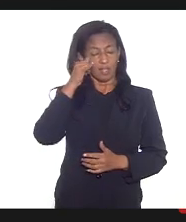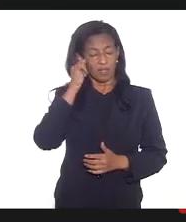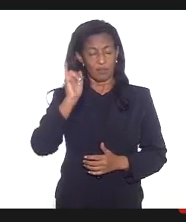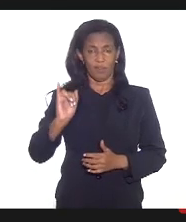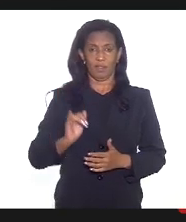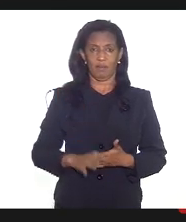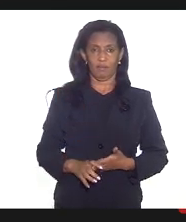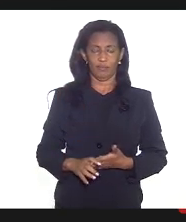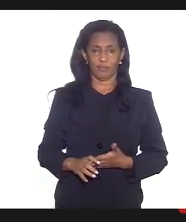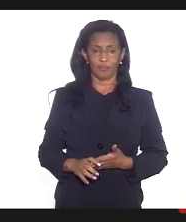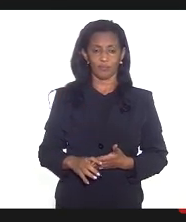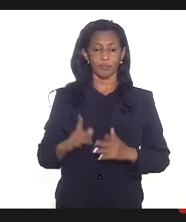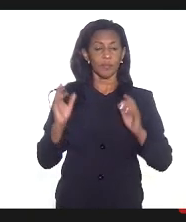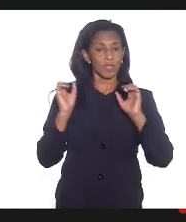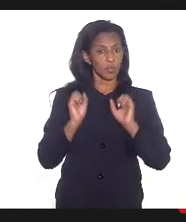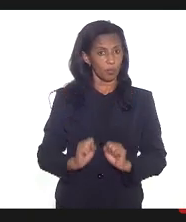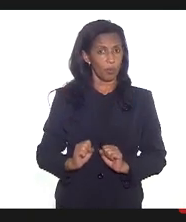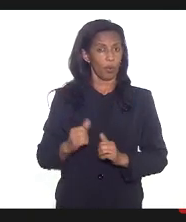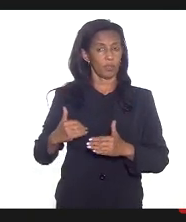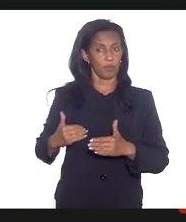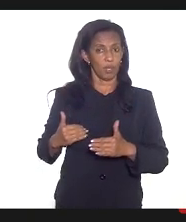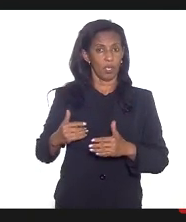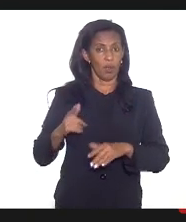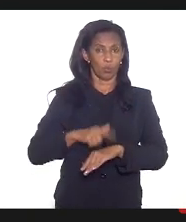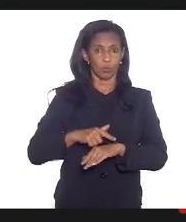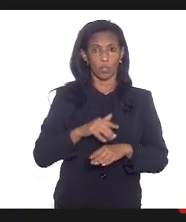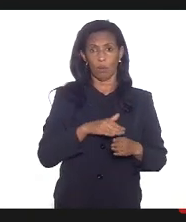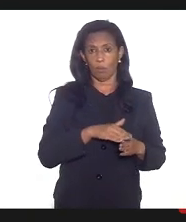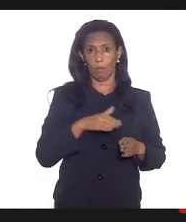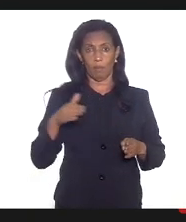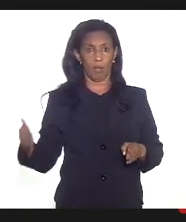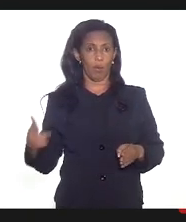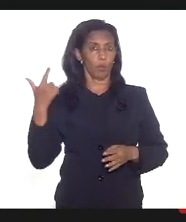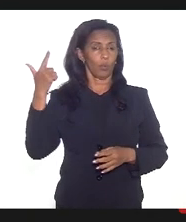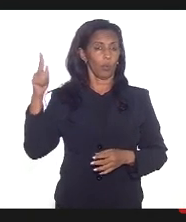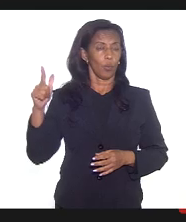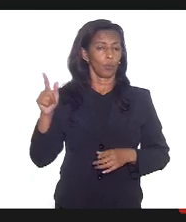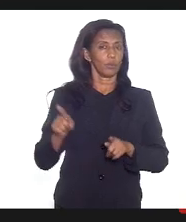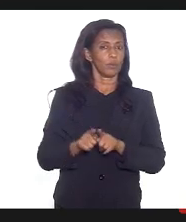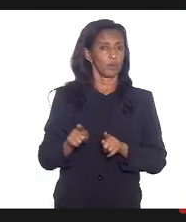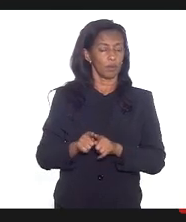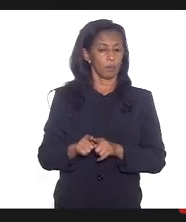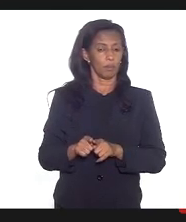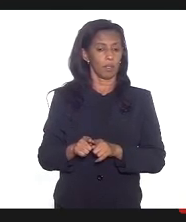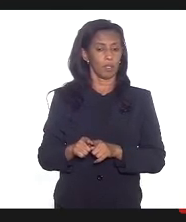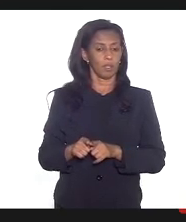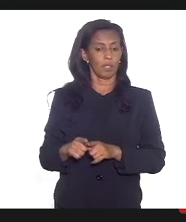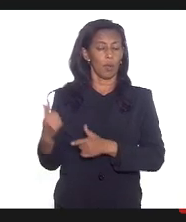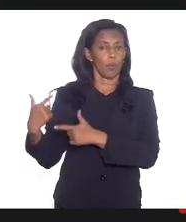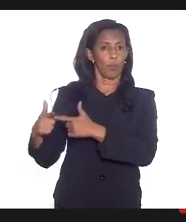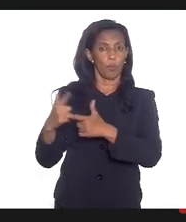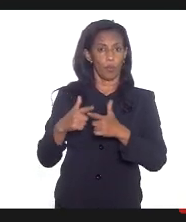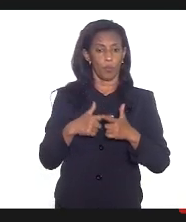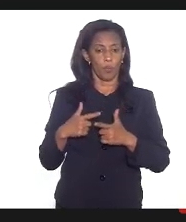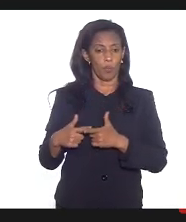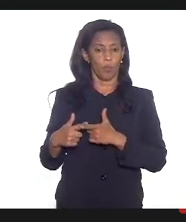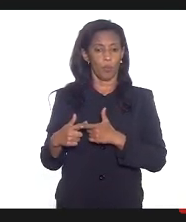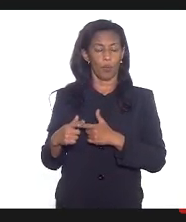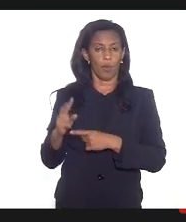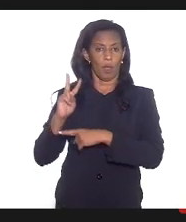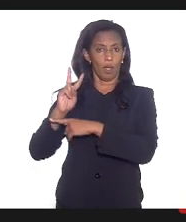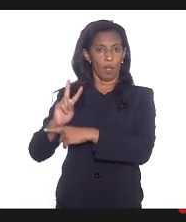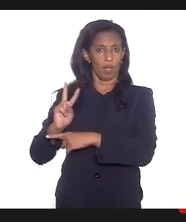né E que a gente possa a longo prazo que a gente também numa outra questão que também nos assumir que a situação da